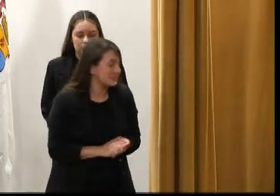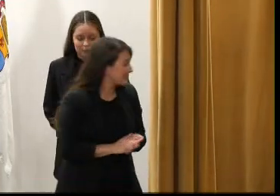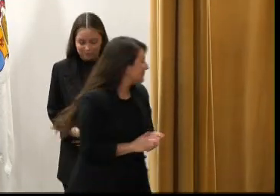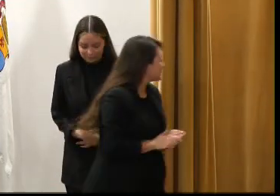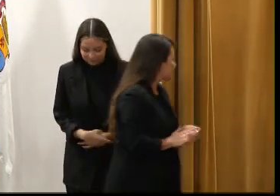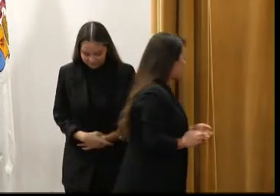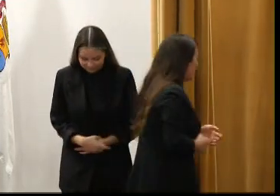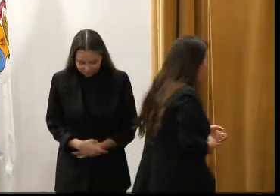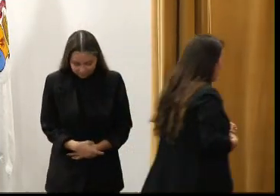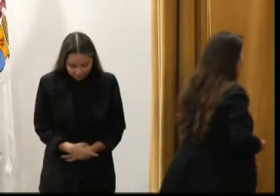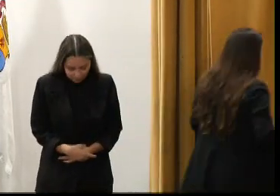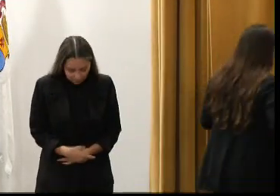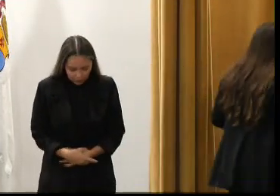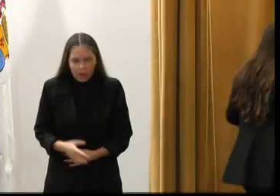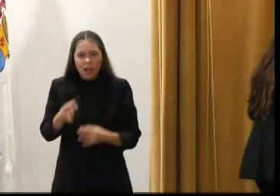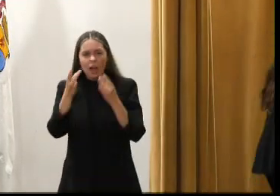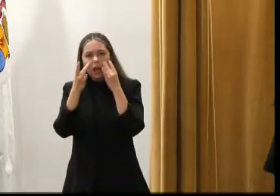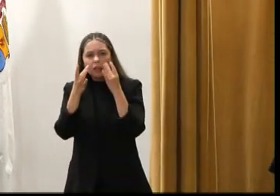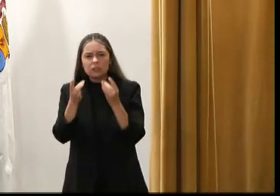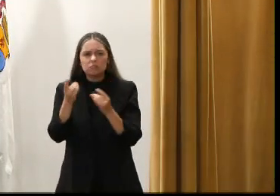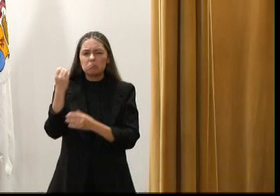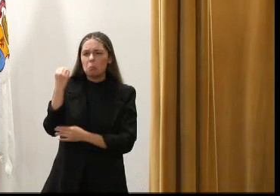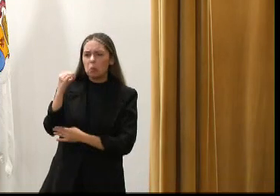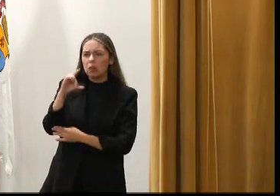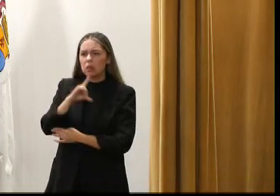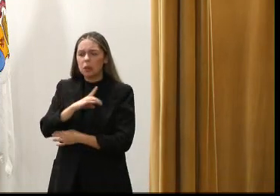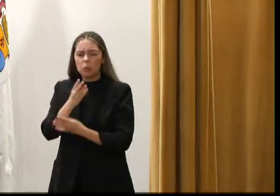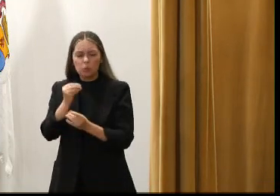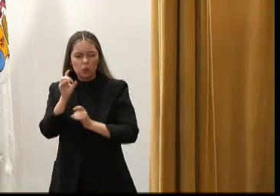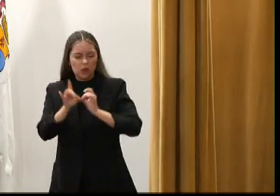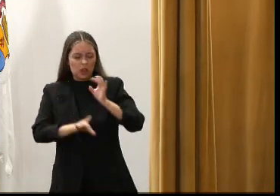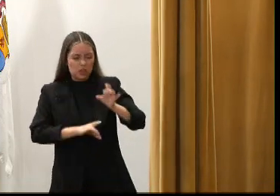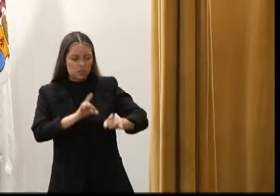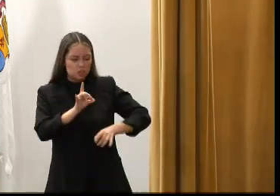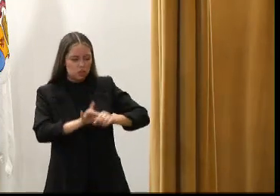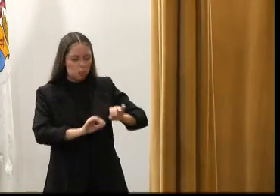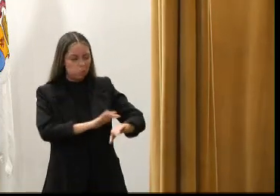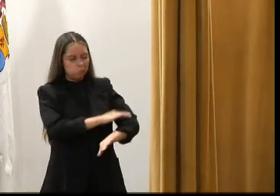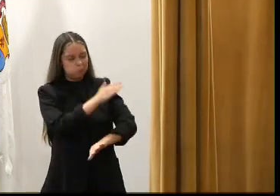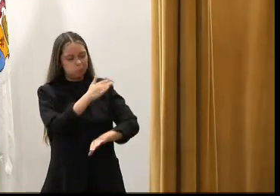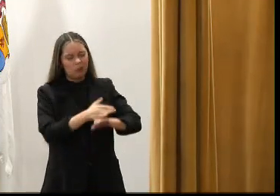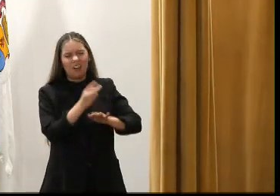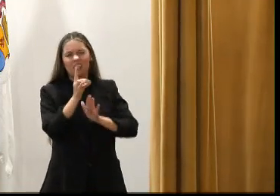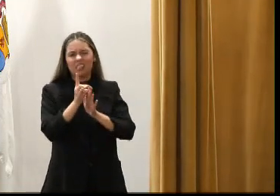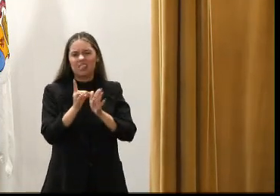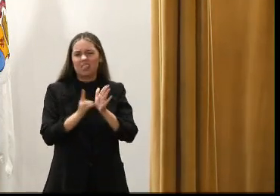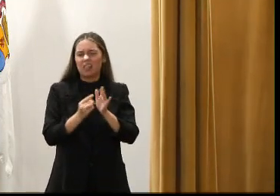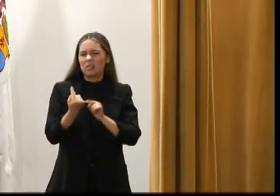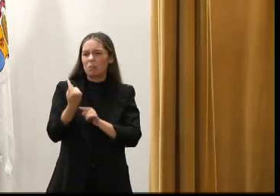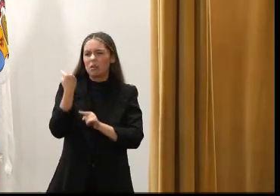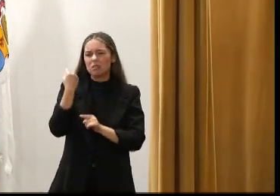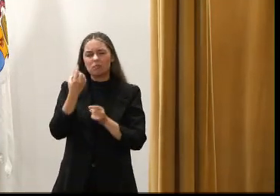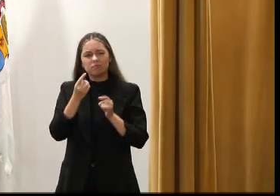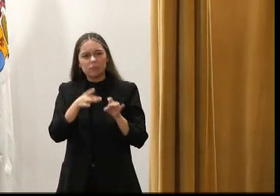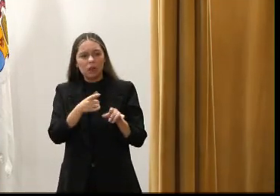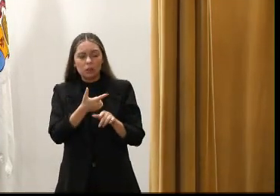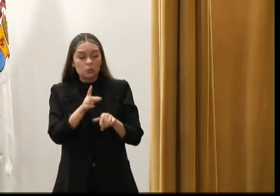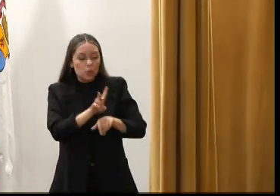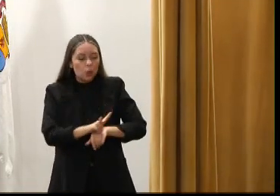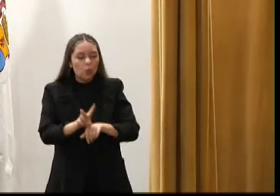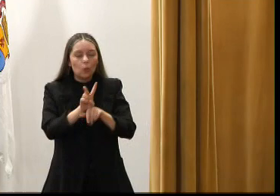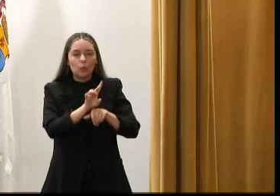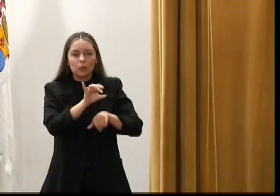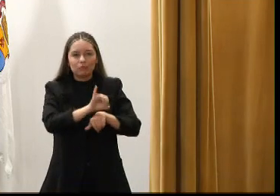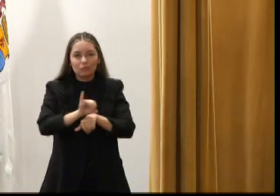muitos lixões abandonados, soterrados, lá de décadas passadas, em que não se cuidava dos resíduos